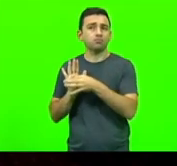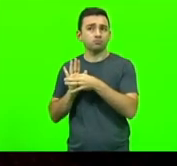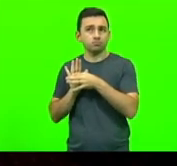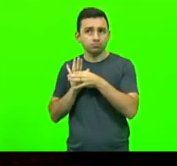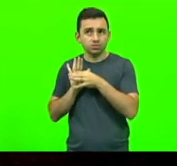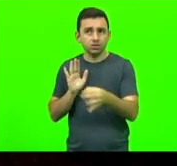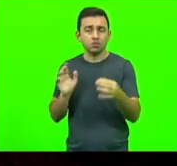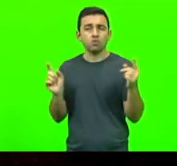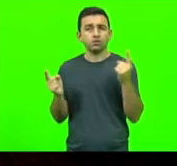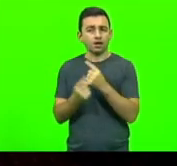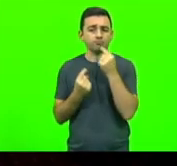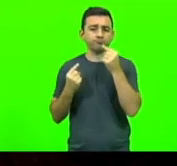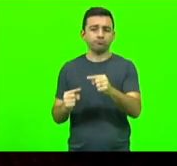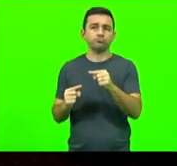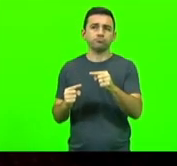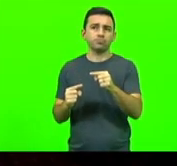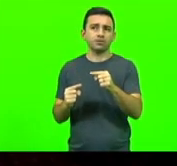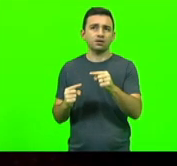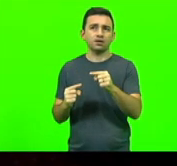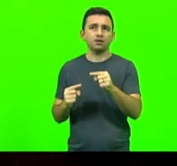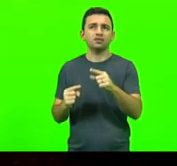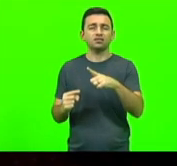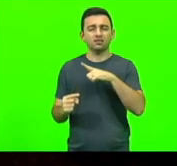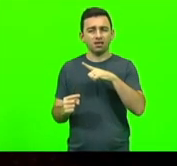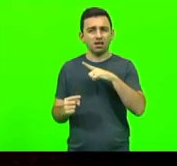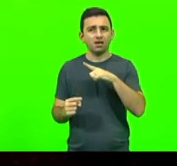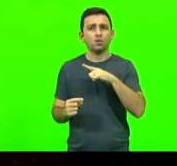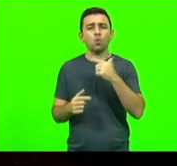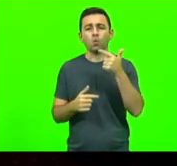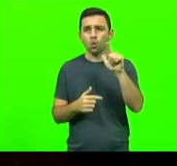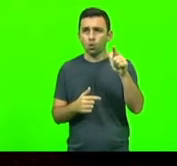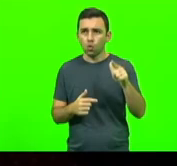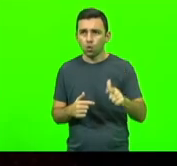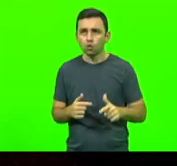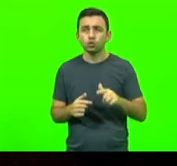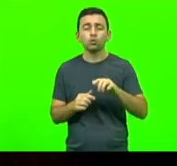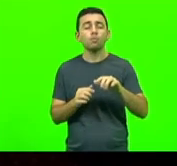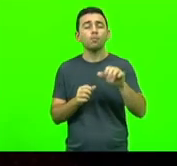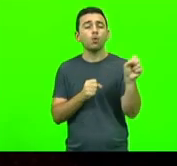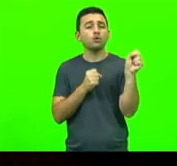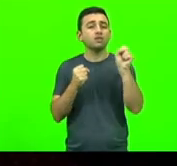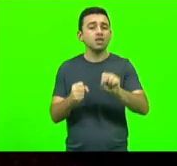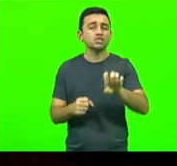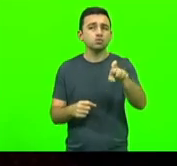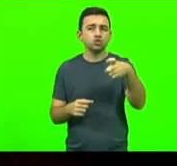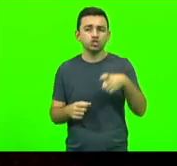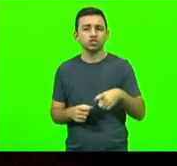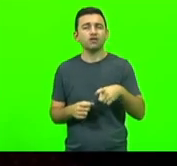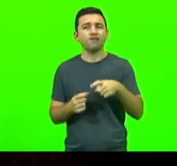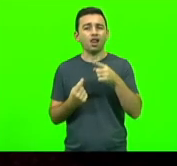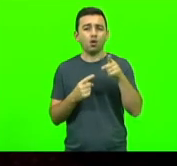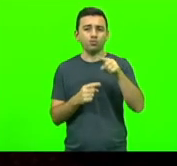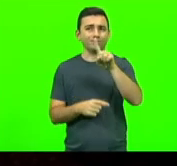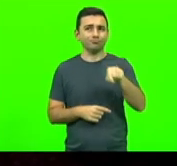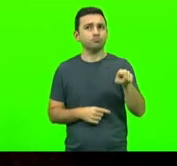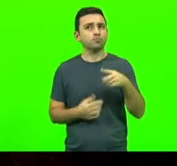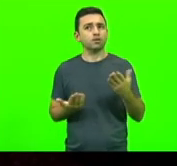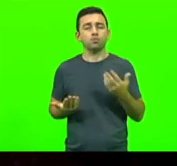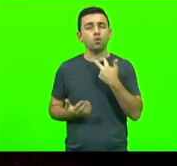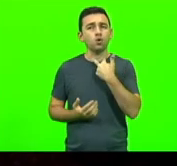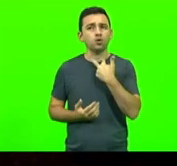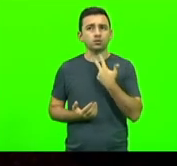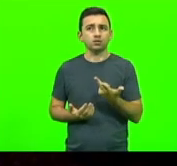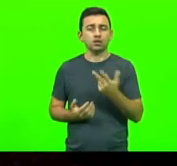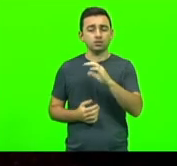contrário, porque ela fere prerrogativas do Poder Executivo. E é para isso que existe a Comissão de